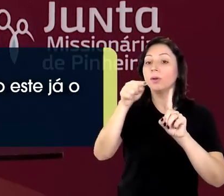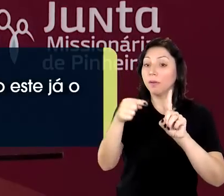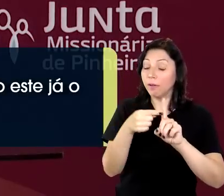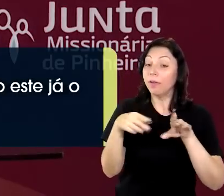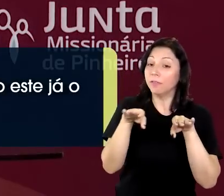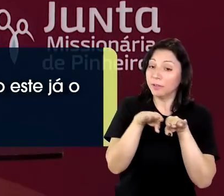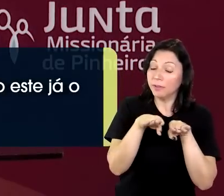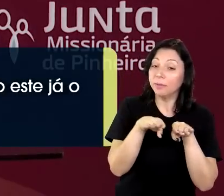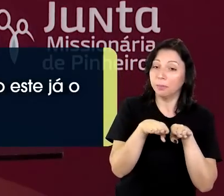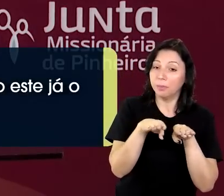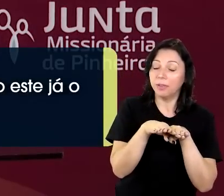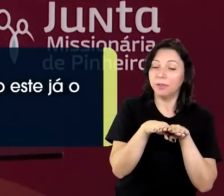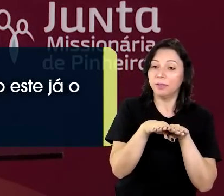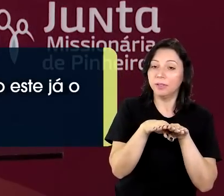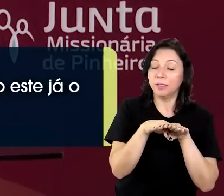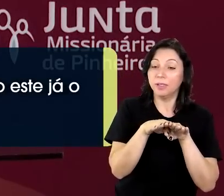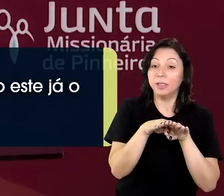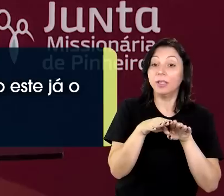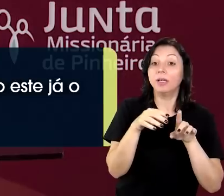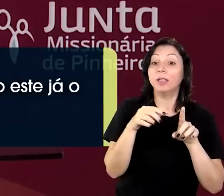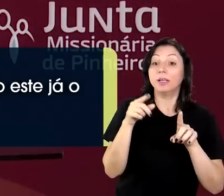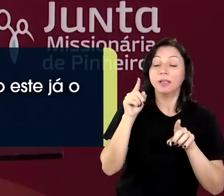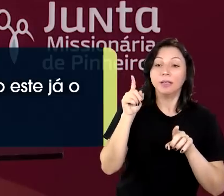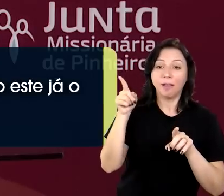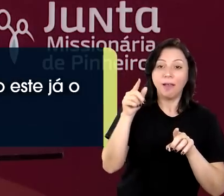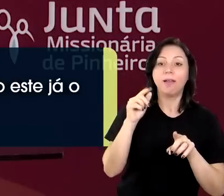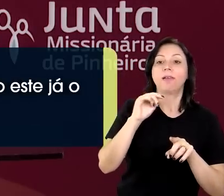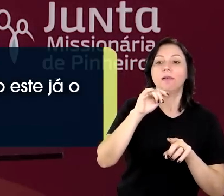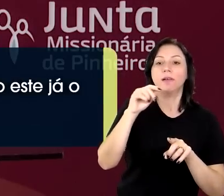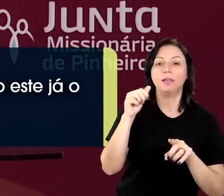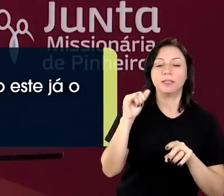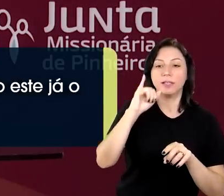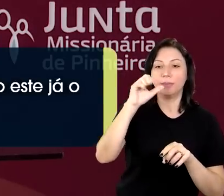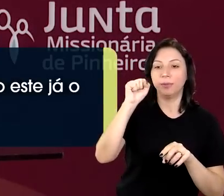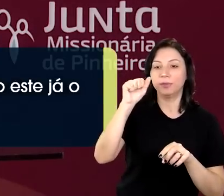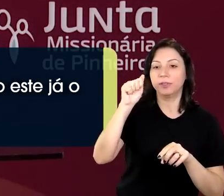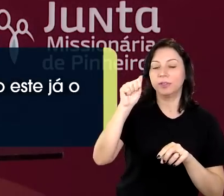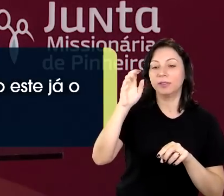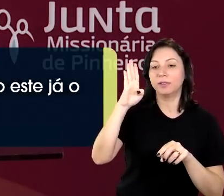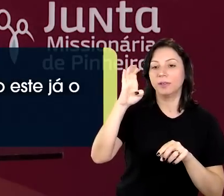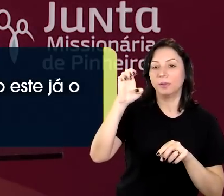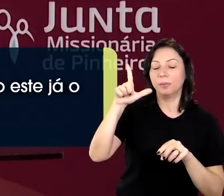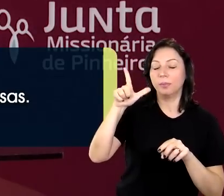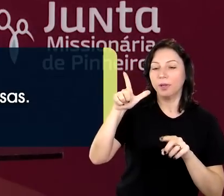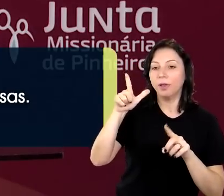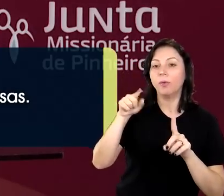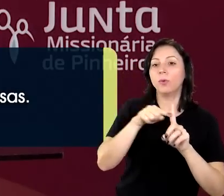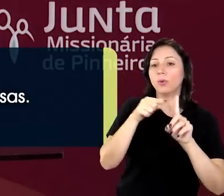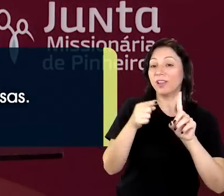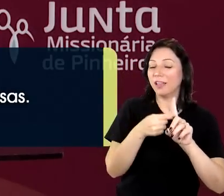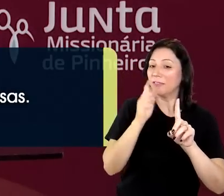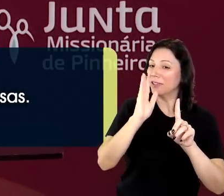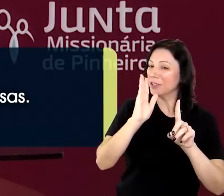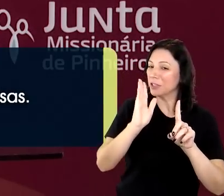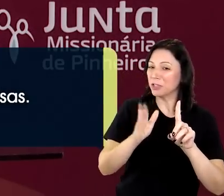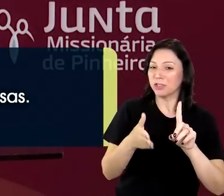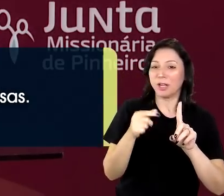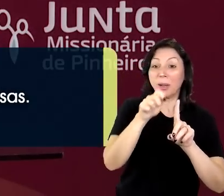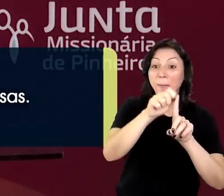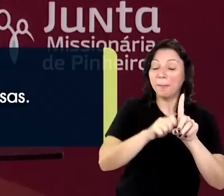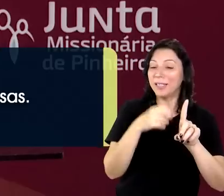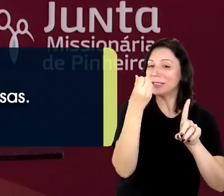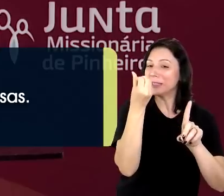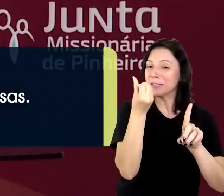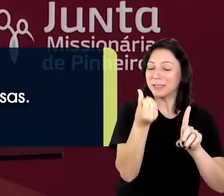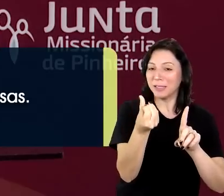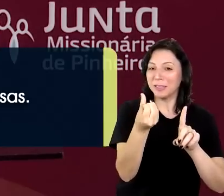já este o sexto mês para aquela que dizia ser estéril. Porque para